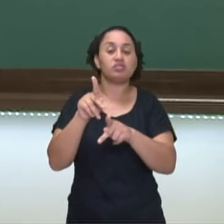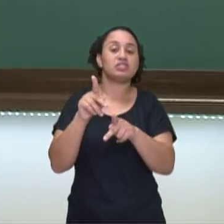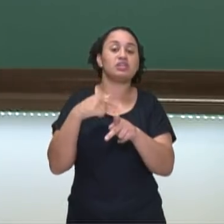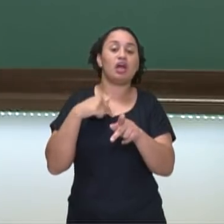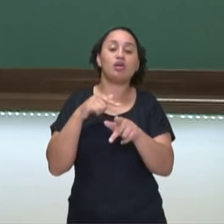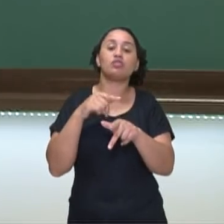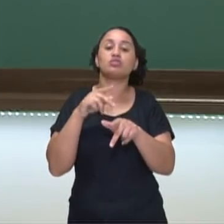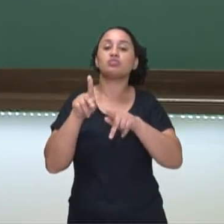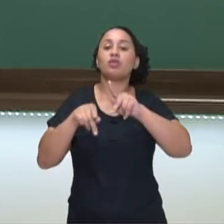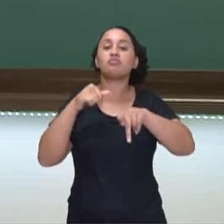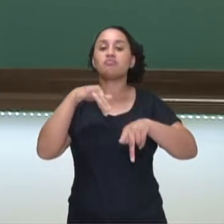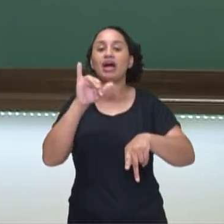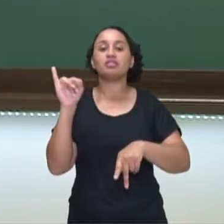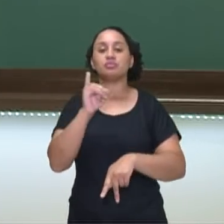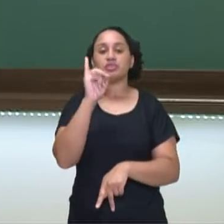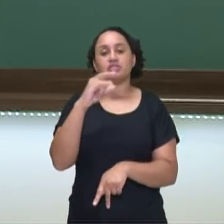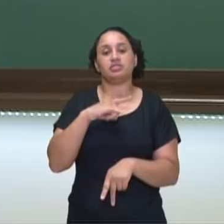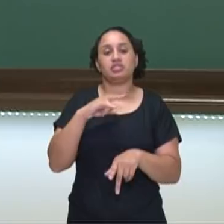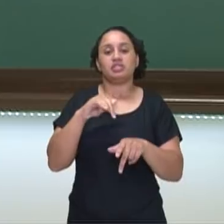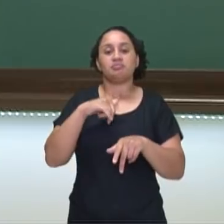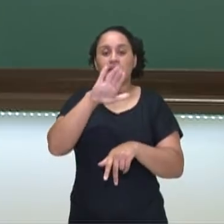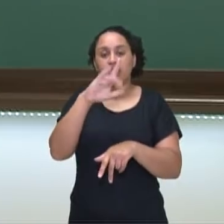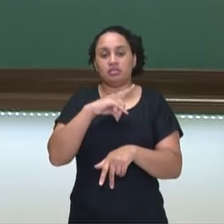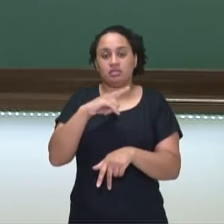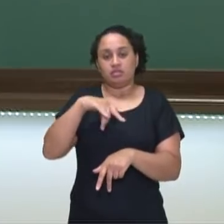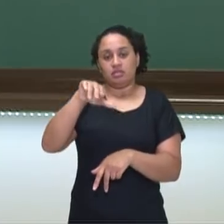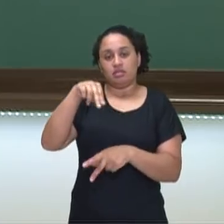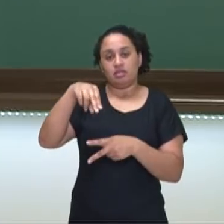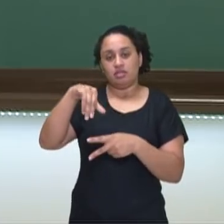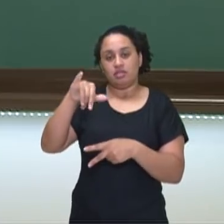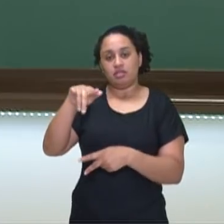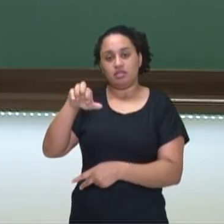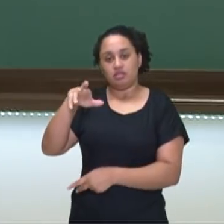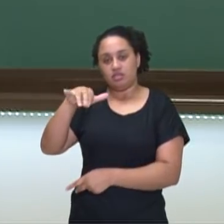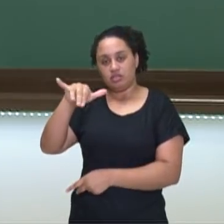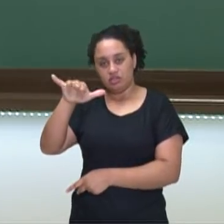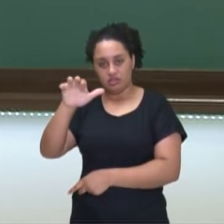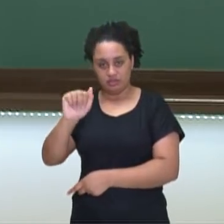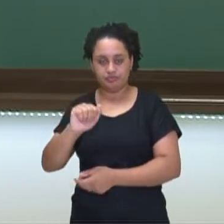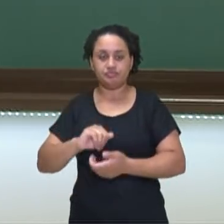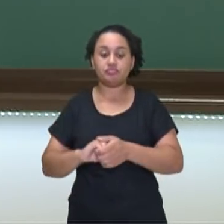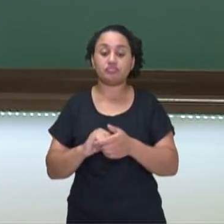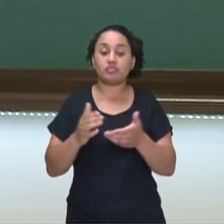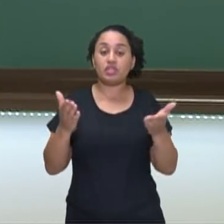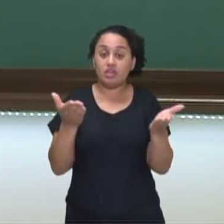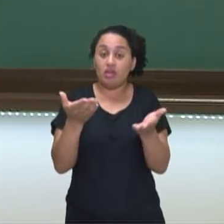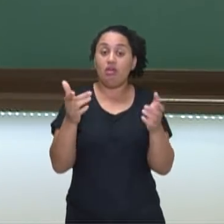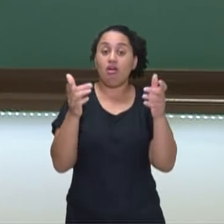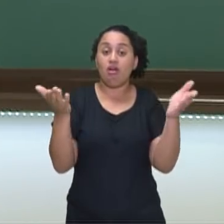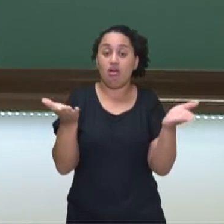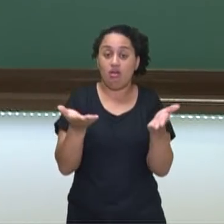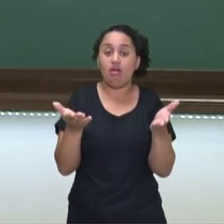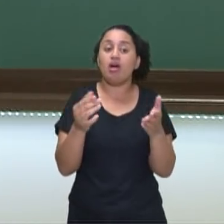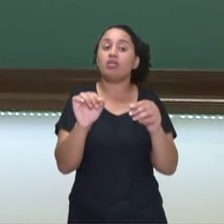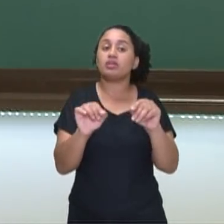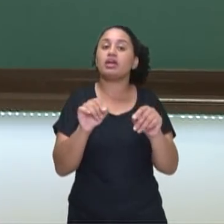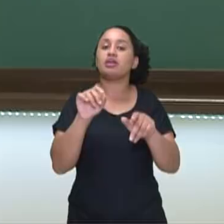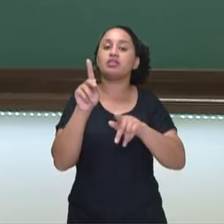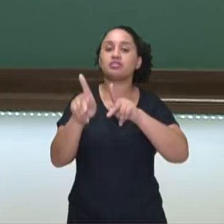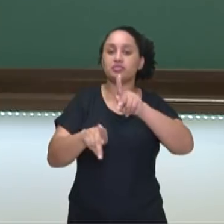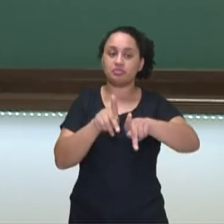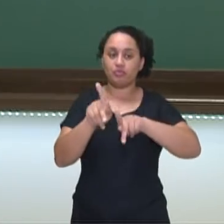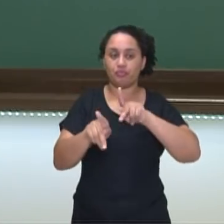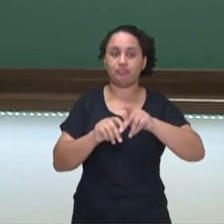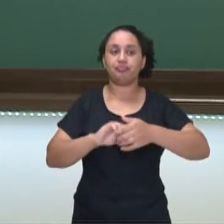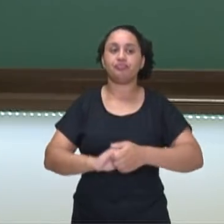da Nigéria. Então com presença aí também no Benin. Então, nessa atual região é que estamos falando os